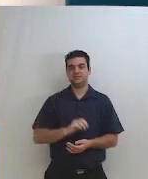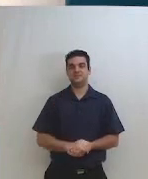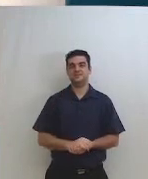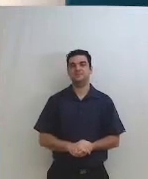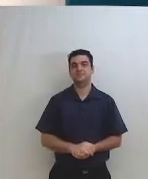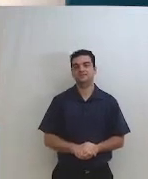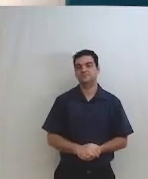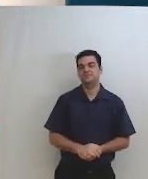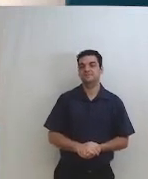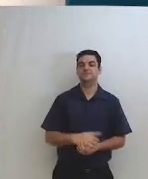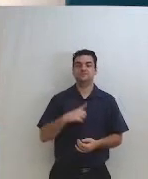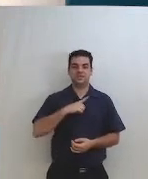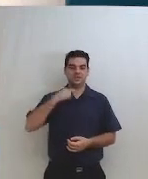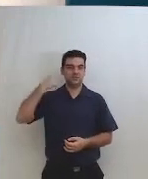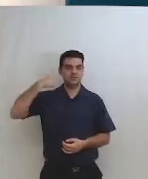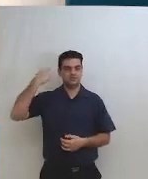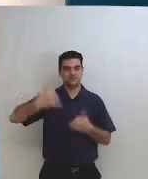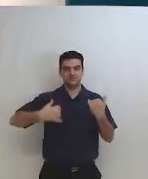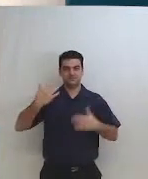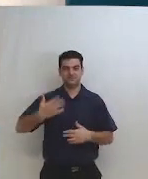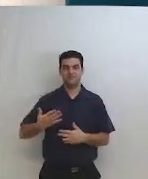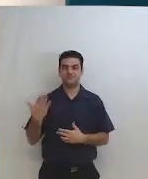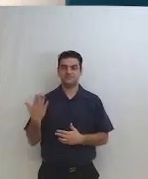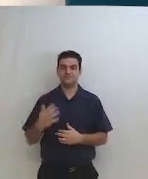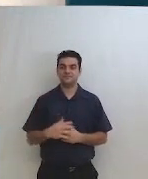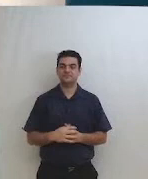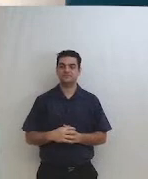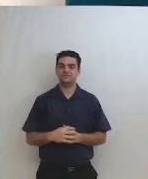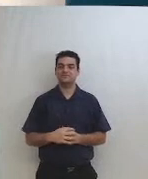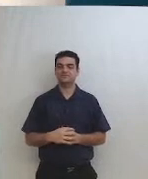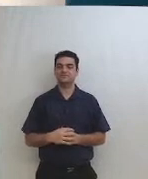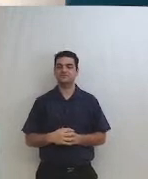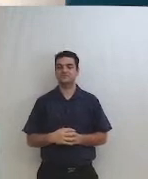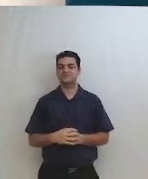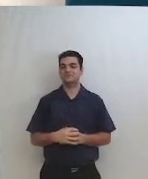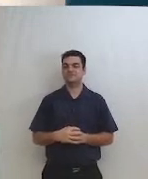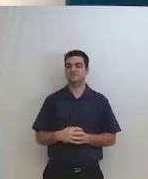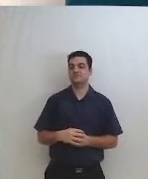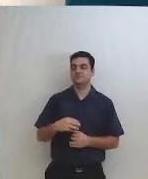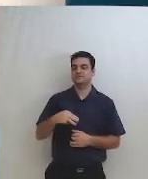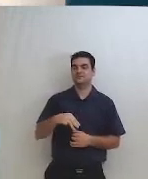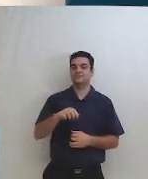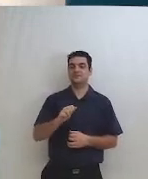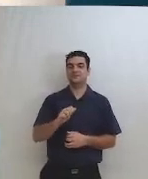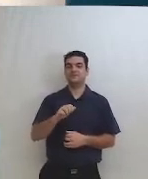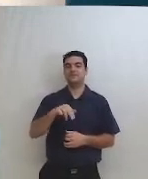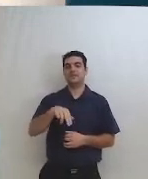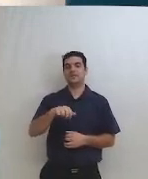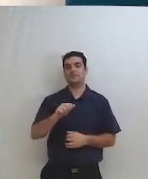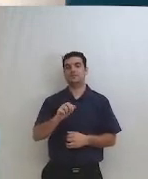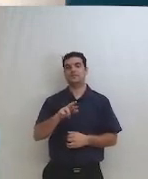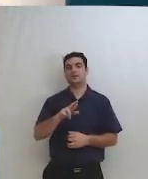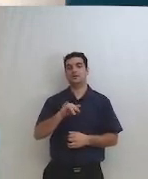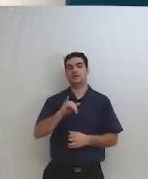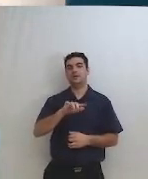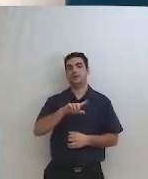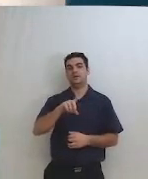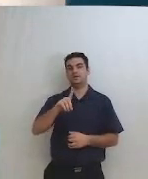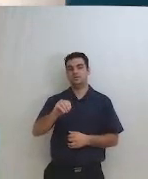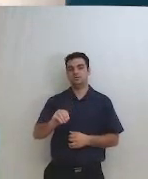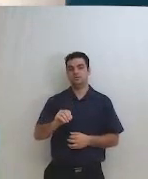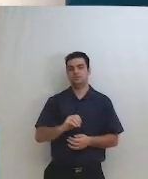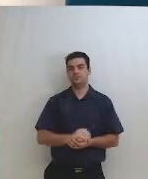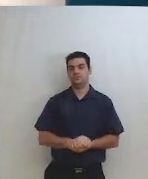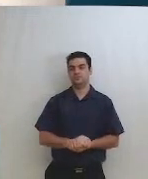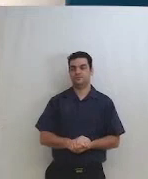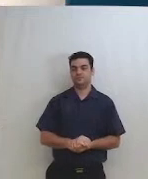sustentação oral, pelo doutor Amarildo José Firmino Filho. Eu devolvo a